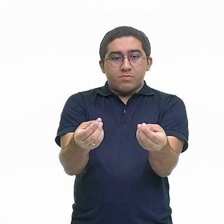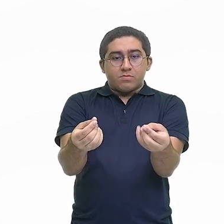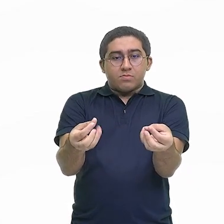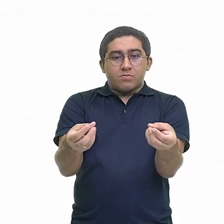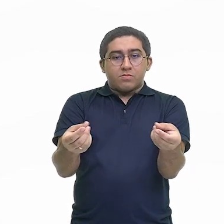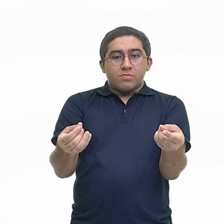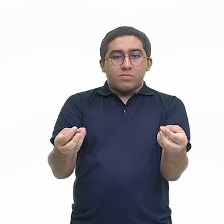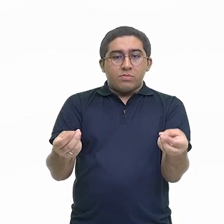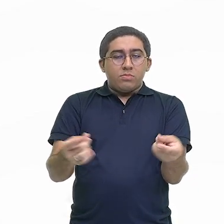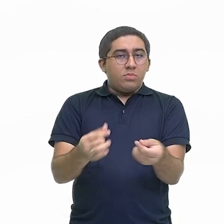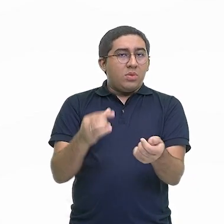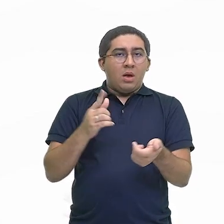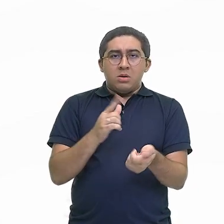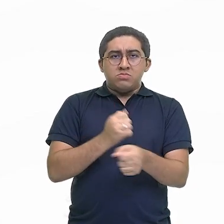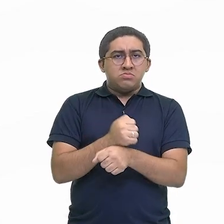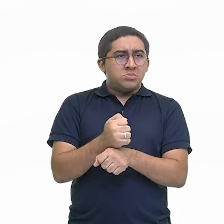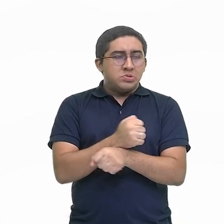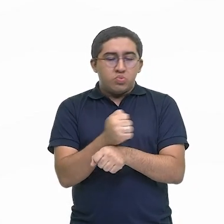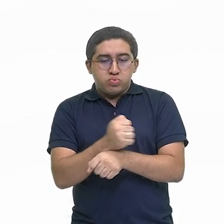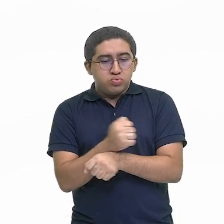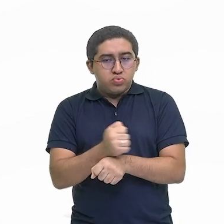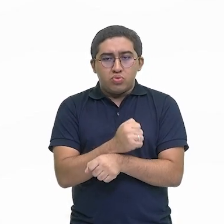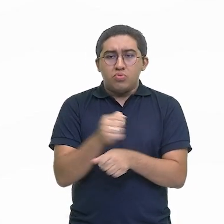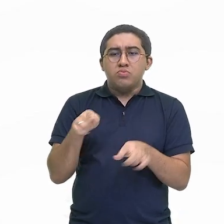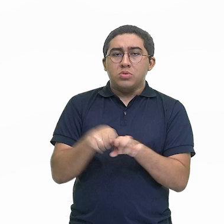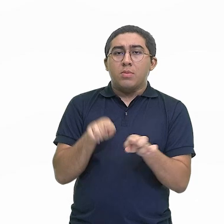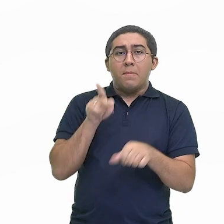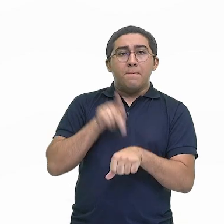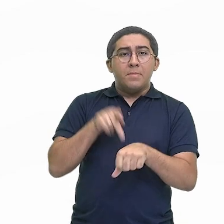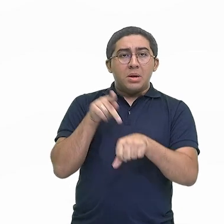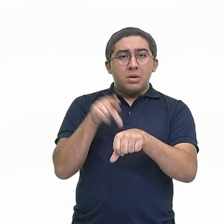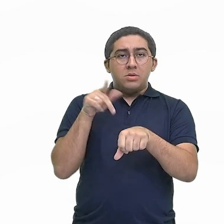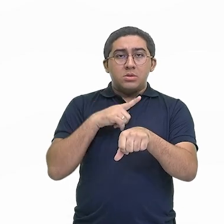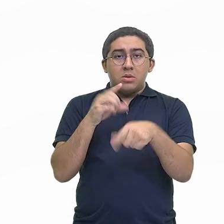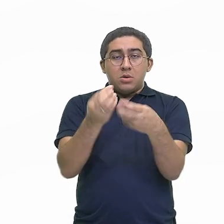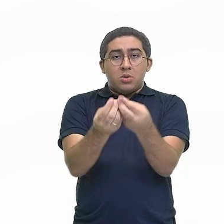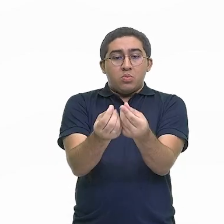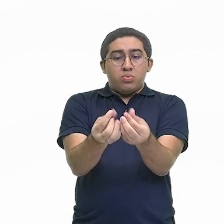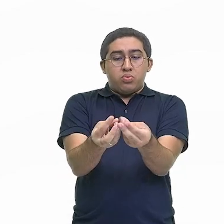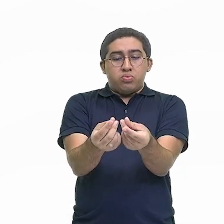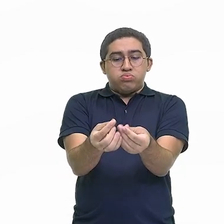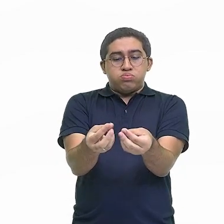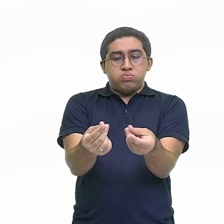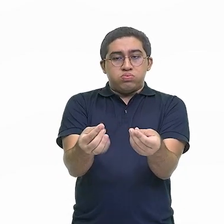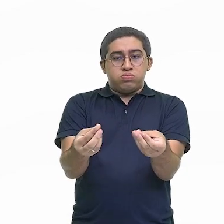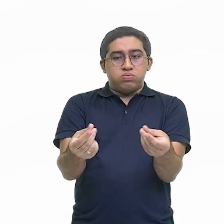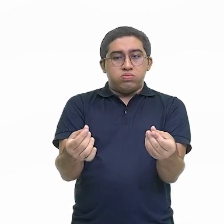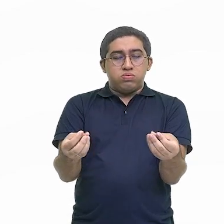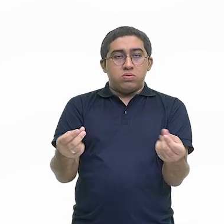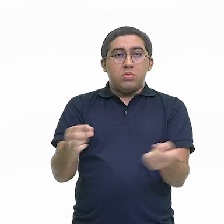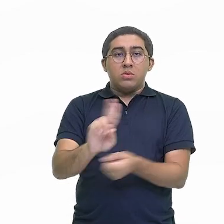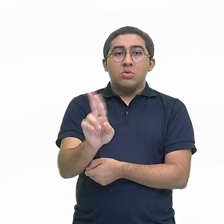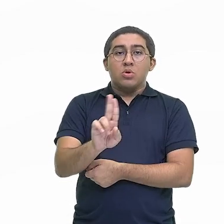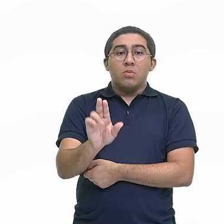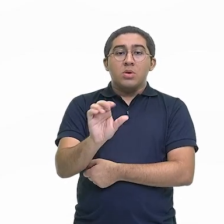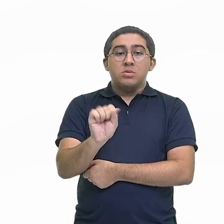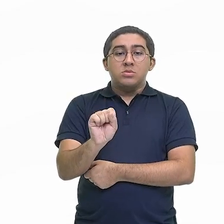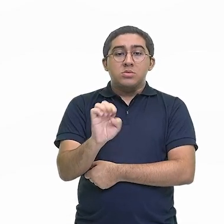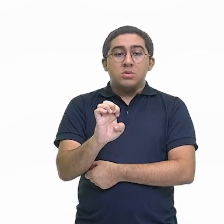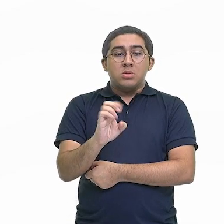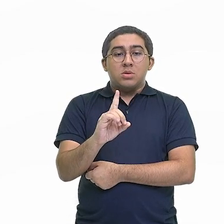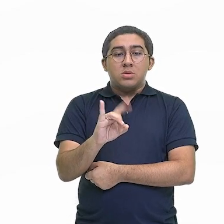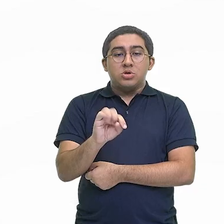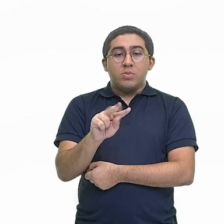e milhões de anos, e aqueles pedacinhos de rocha é o que a gente chama de sedimentos. E aí